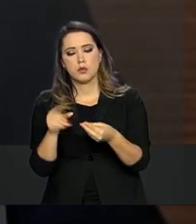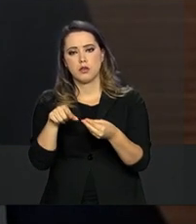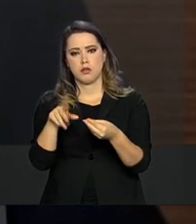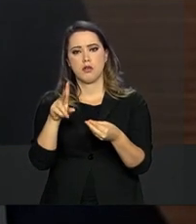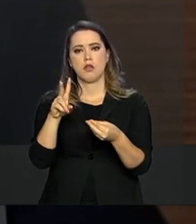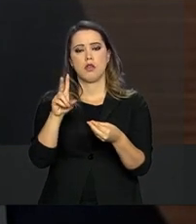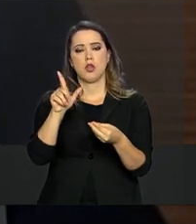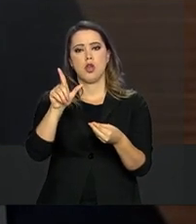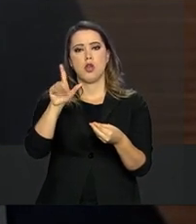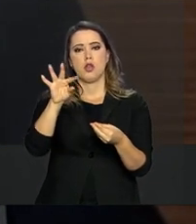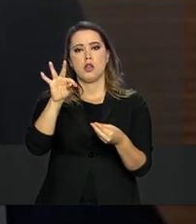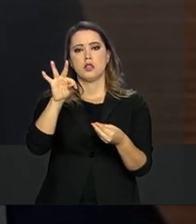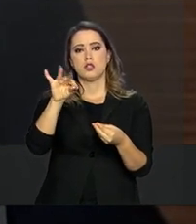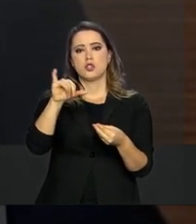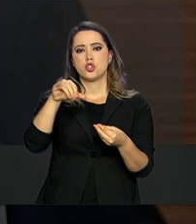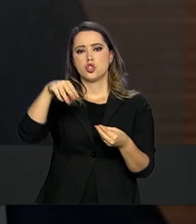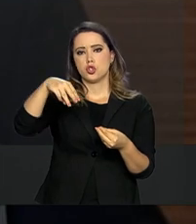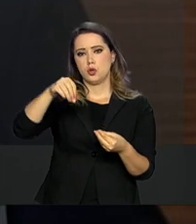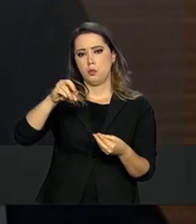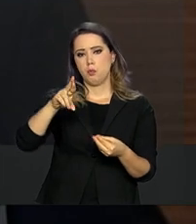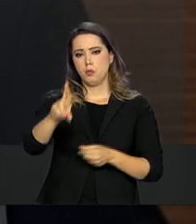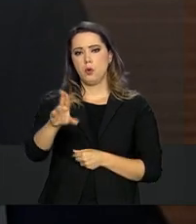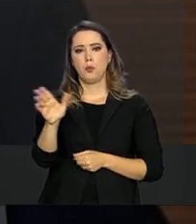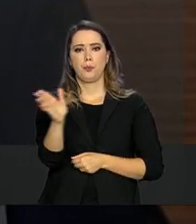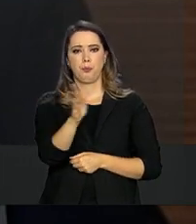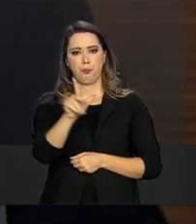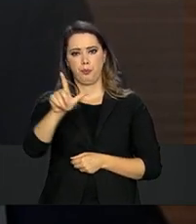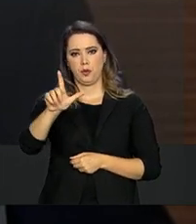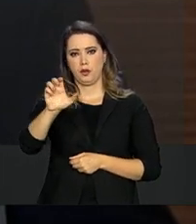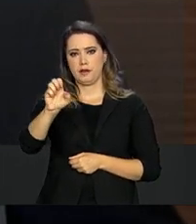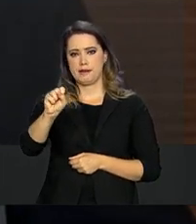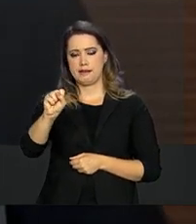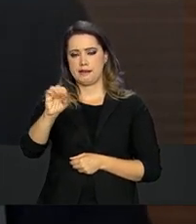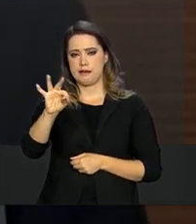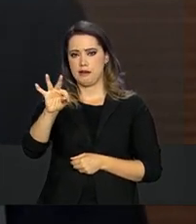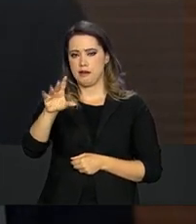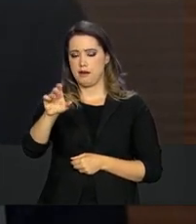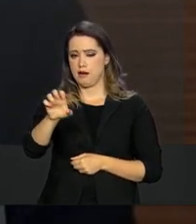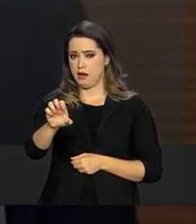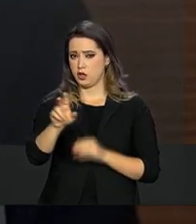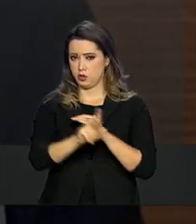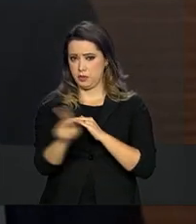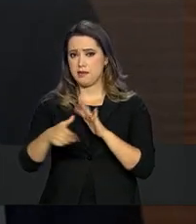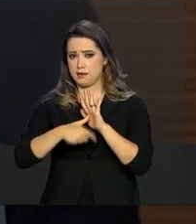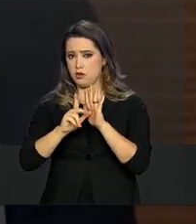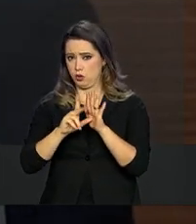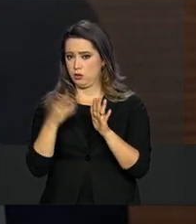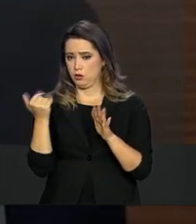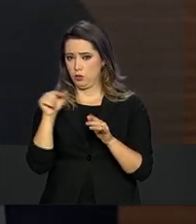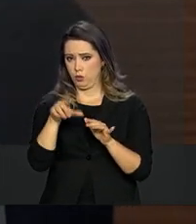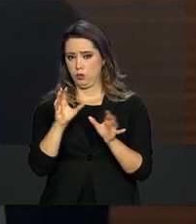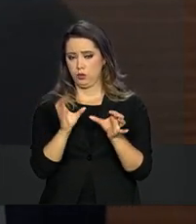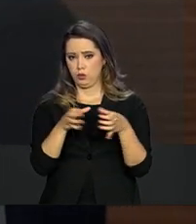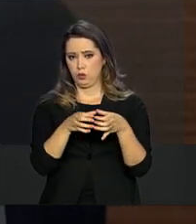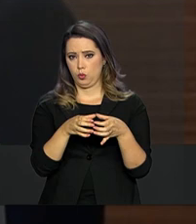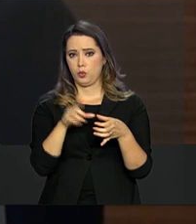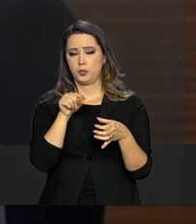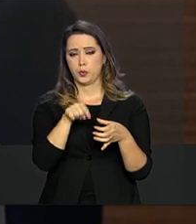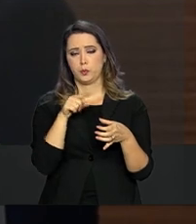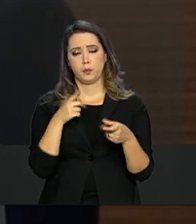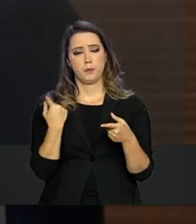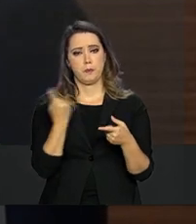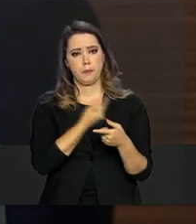substituímos assumirmos a presidência e portanto nós criamos entre nós valiosas redes